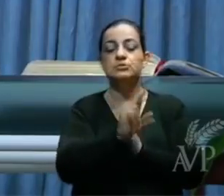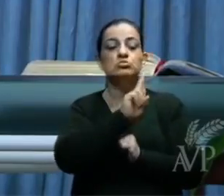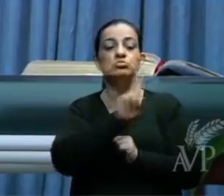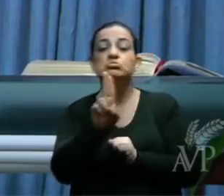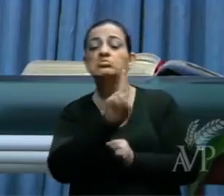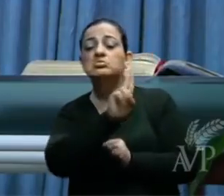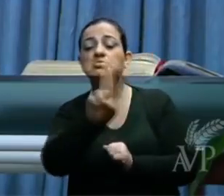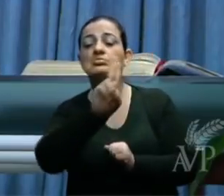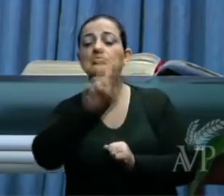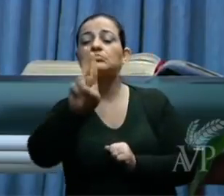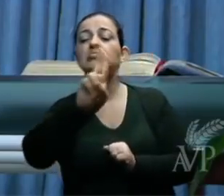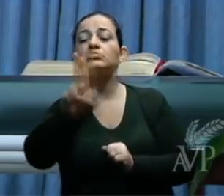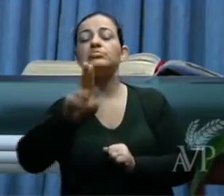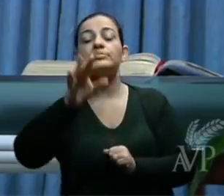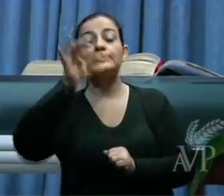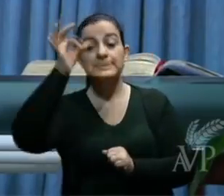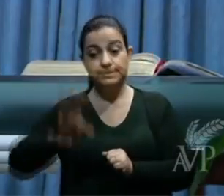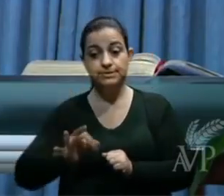nome